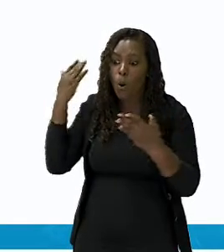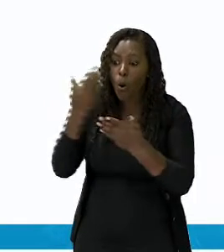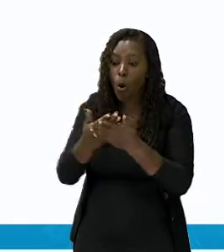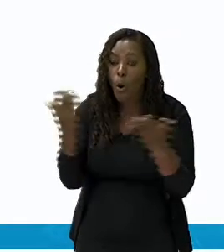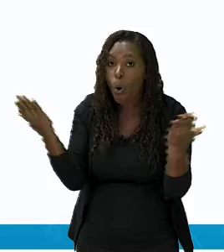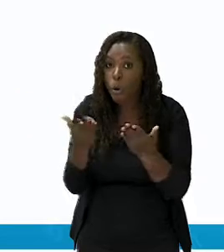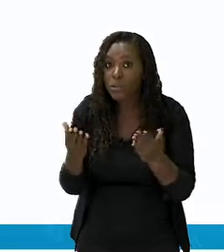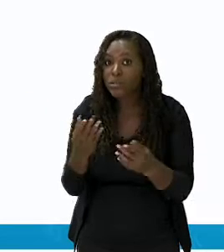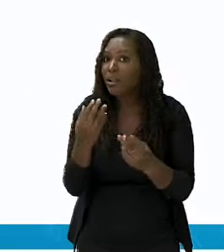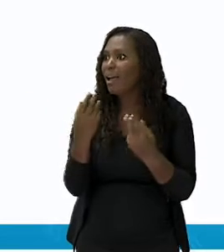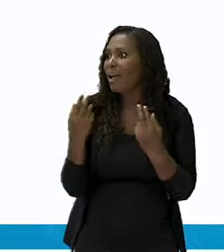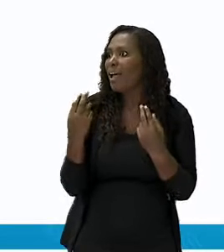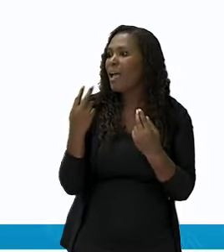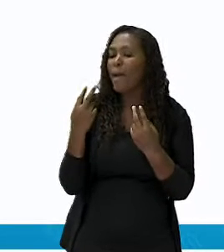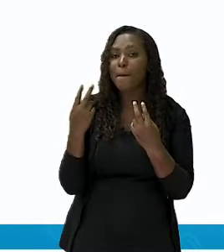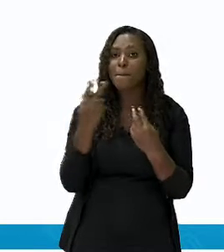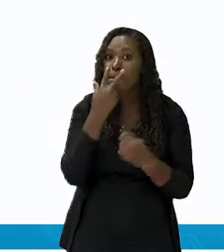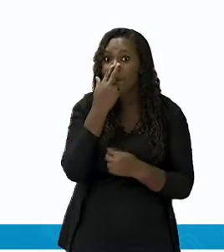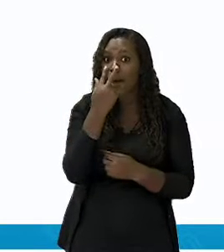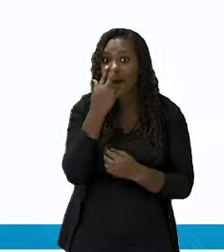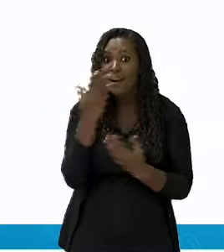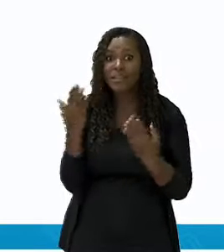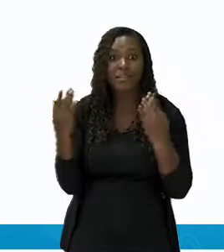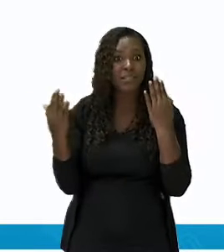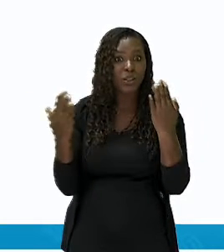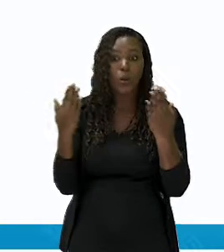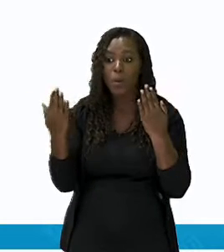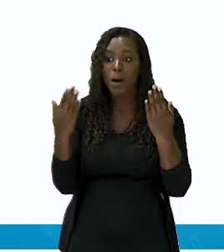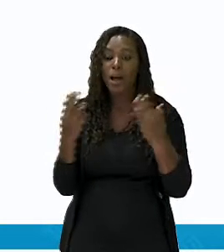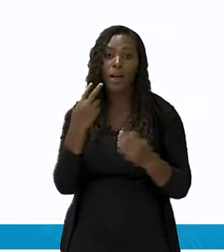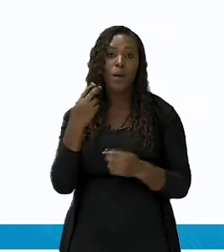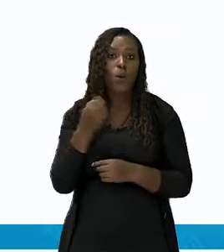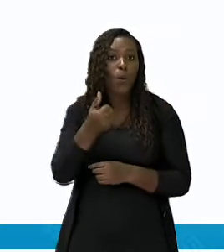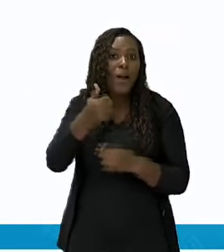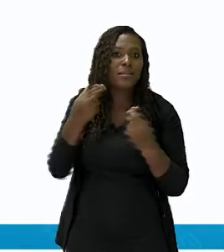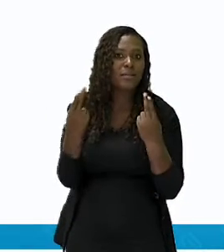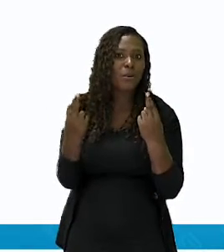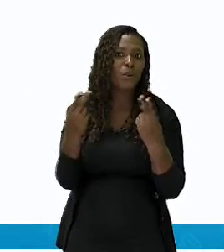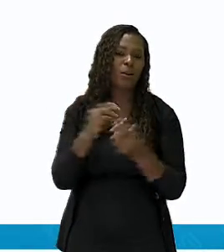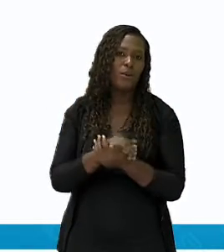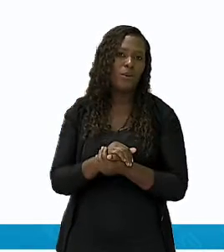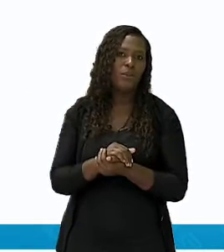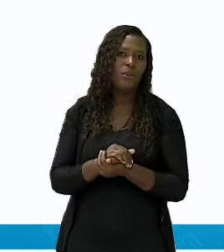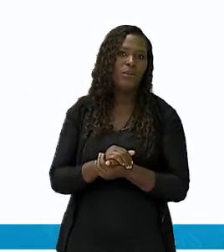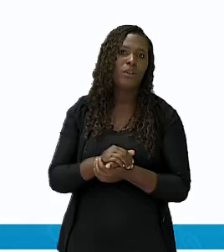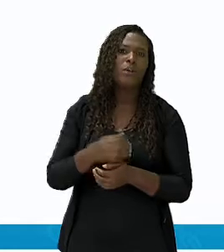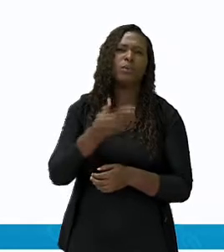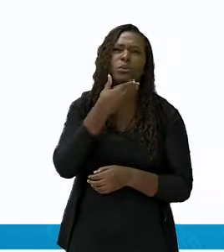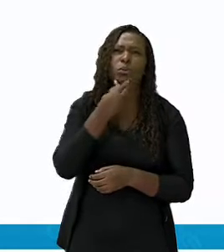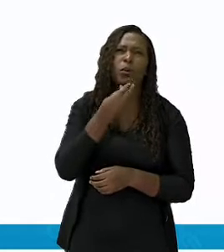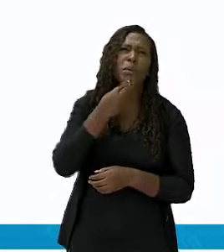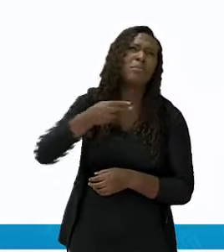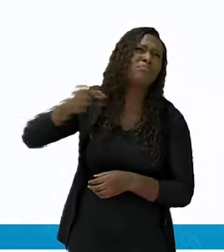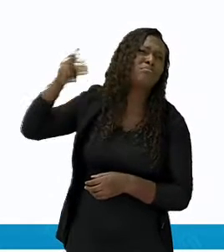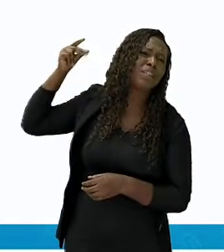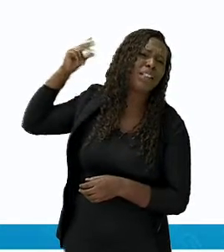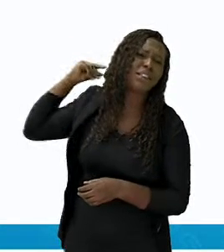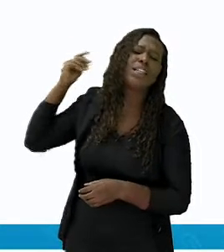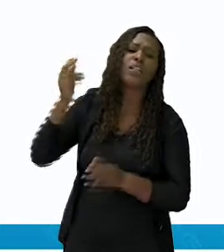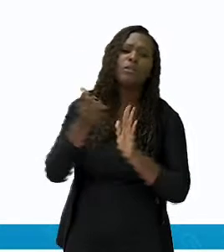os próprios homens pré-históricos, eles já imaginavam, no seu desenho, já